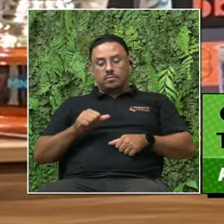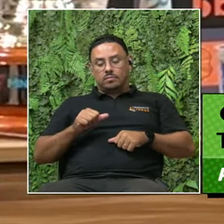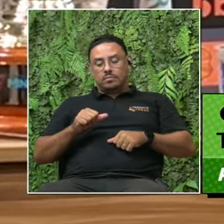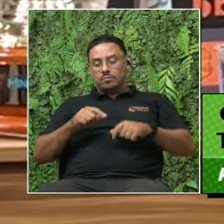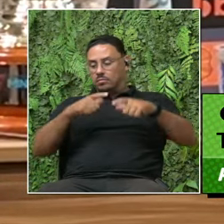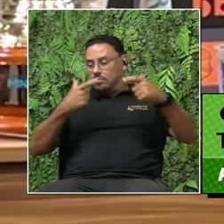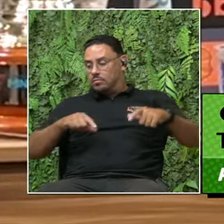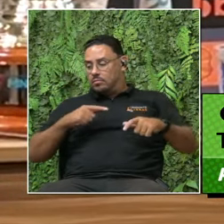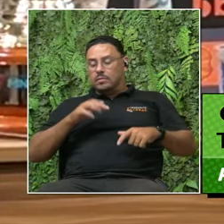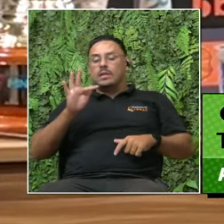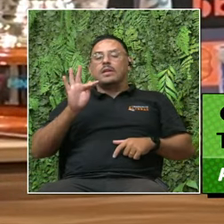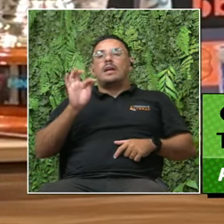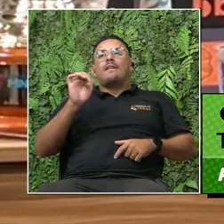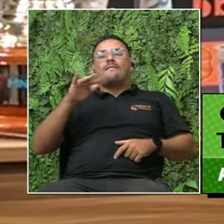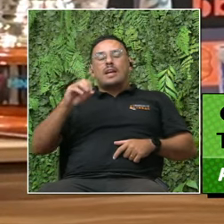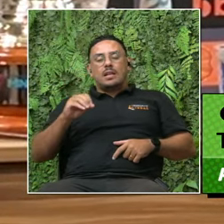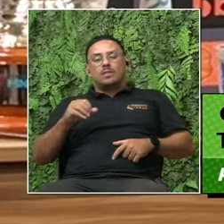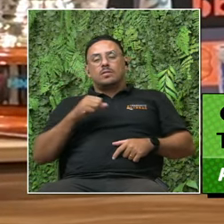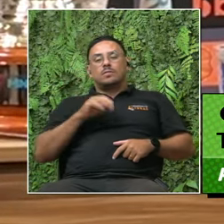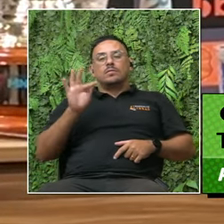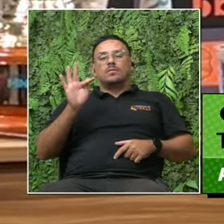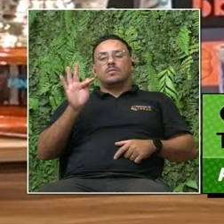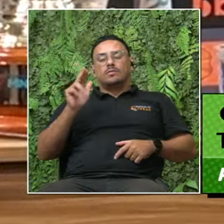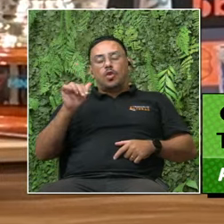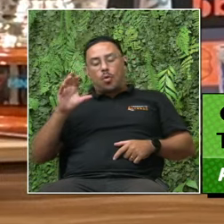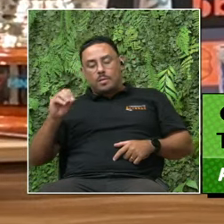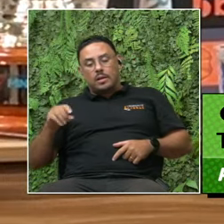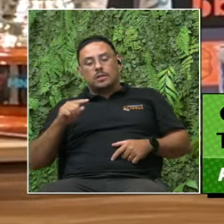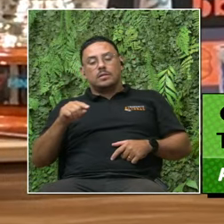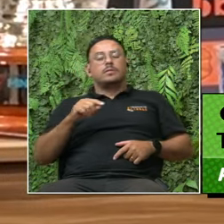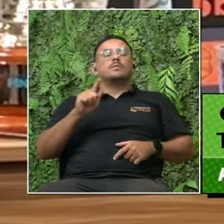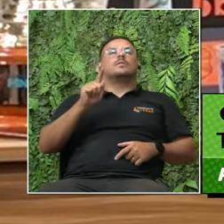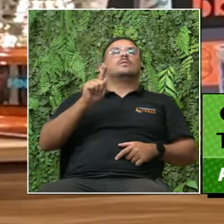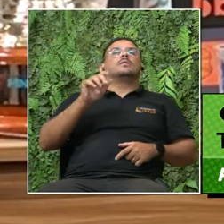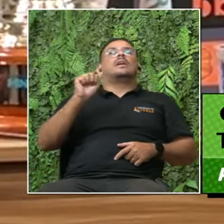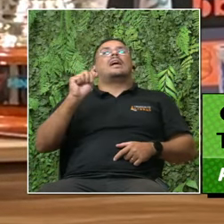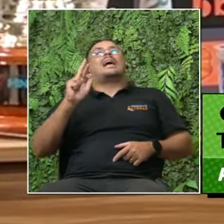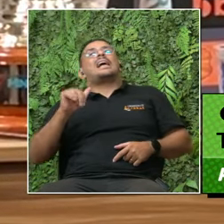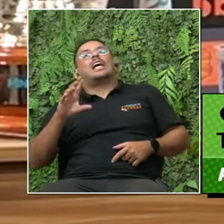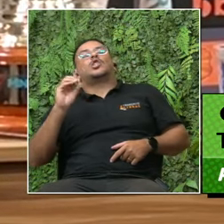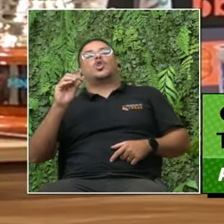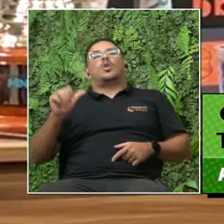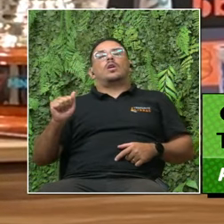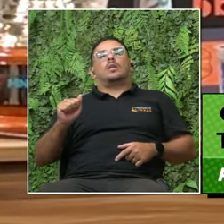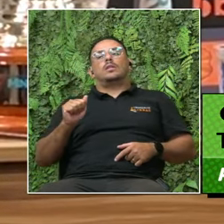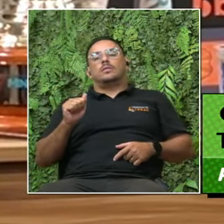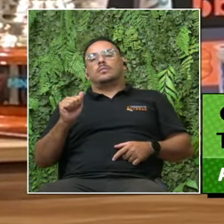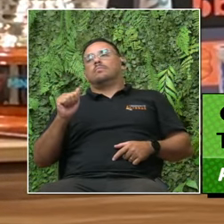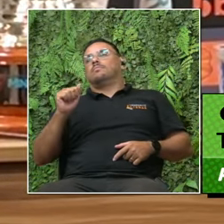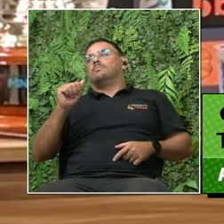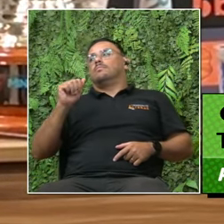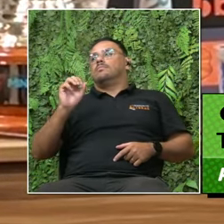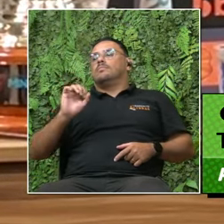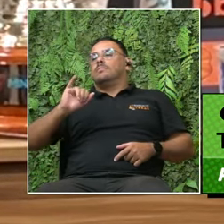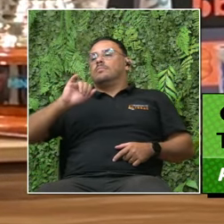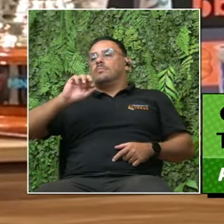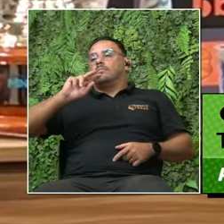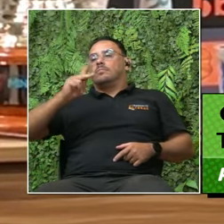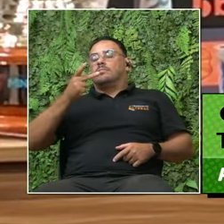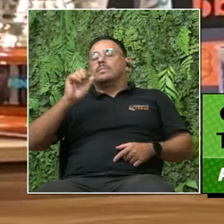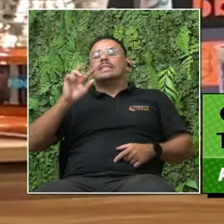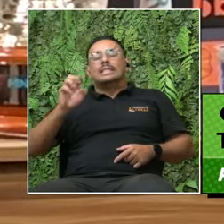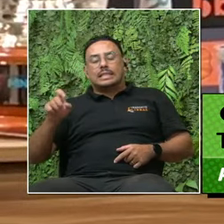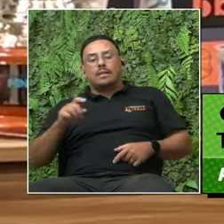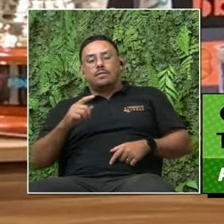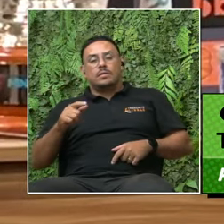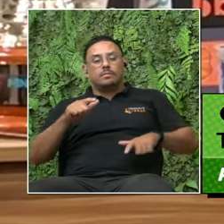isso diversas vezes no Fluminense e no futebol europeu Guardiola CL agora chab Alonso também tem essa possibilidade às vezes